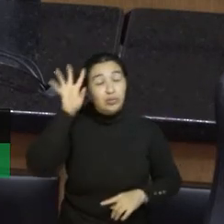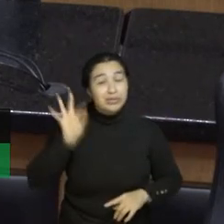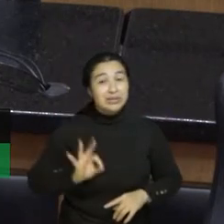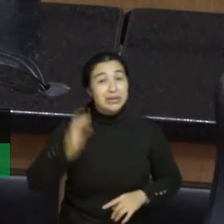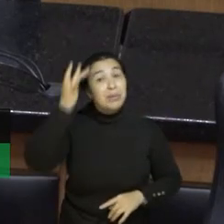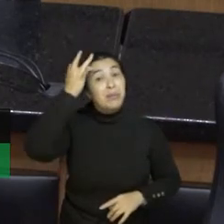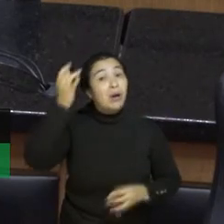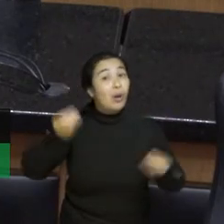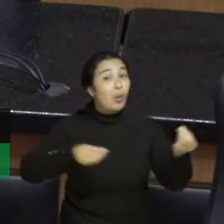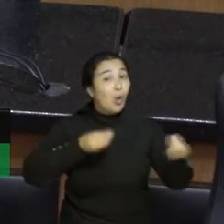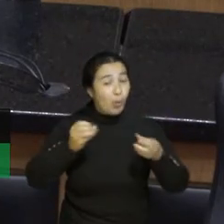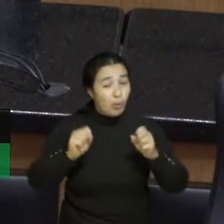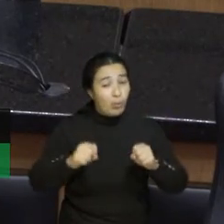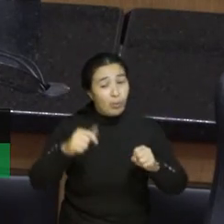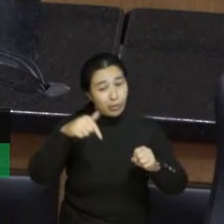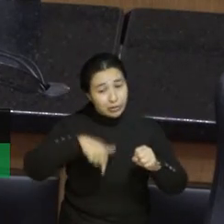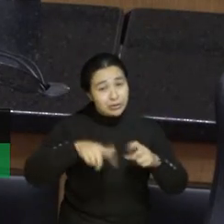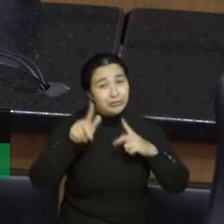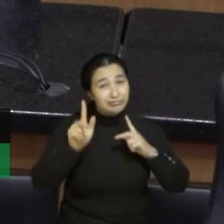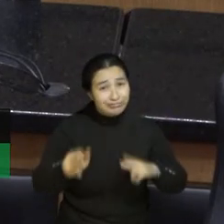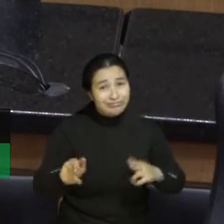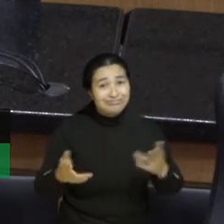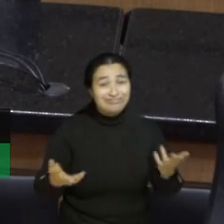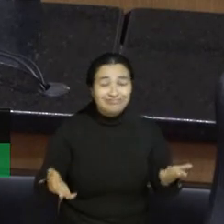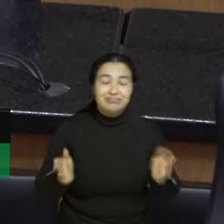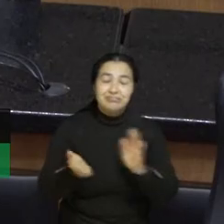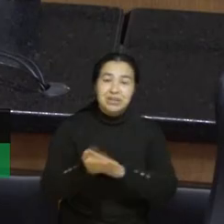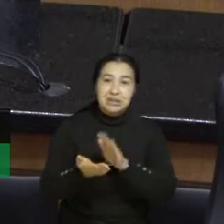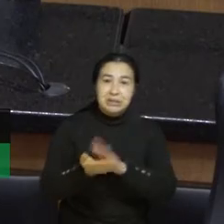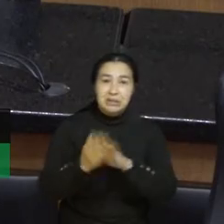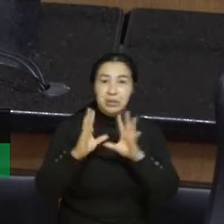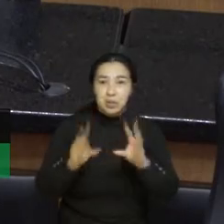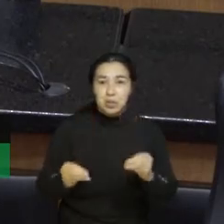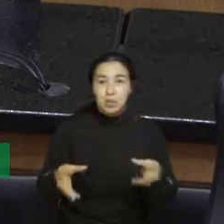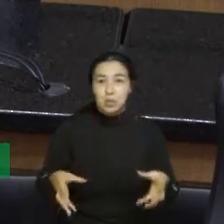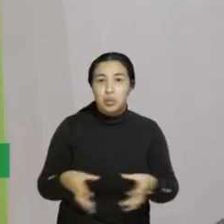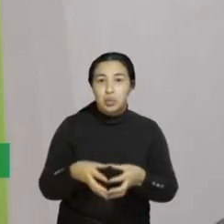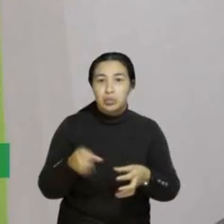Então, parabéns a você, parabéns à sua equipe e a todos os catarinenses. Obrigado.